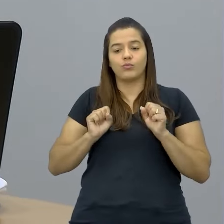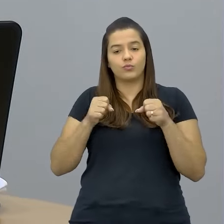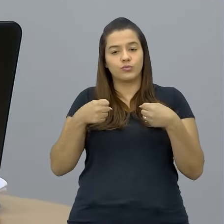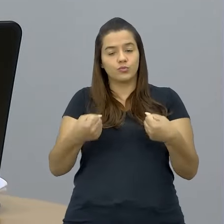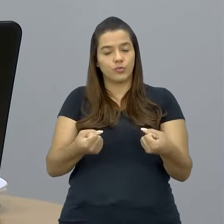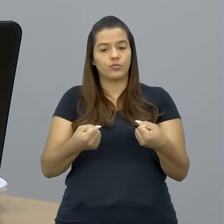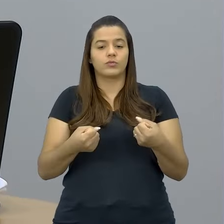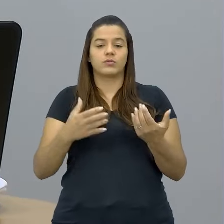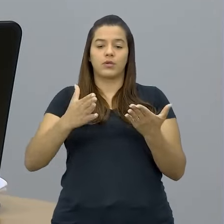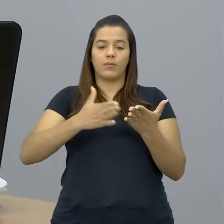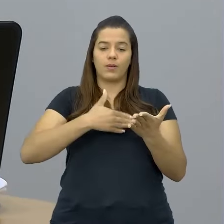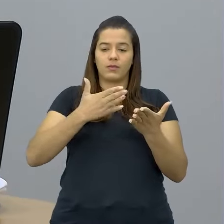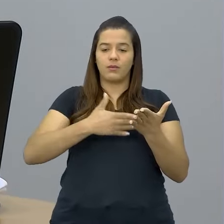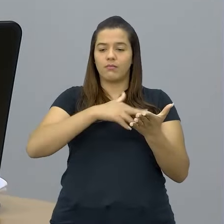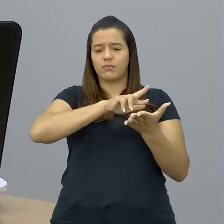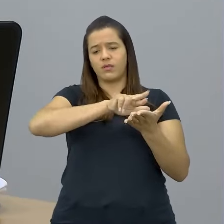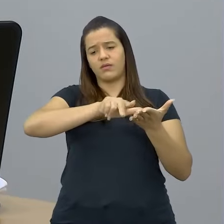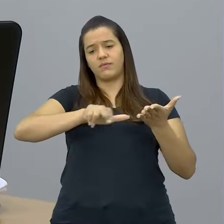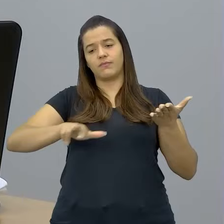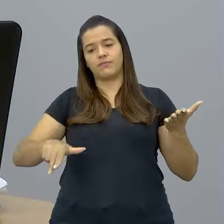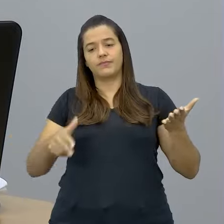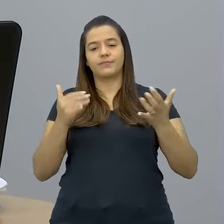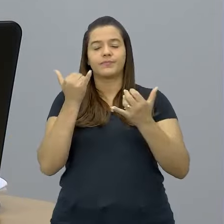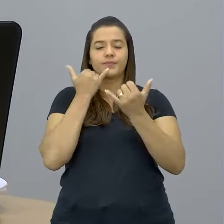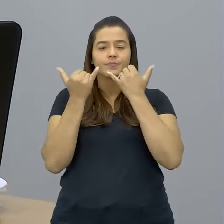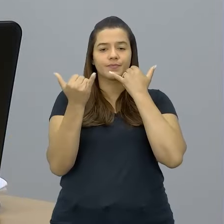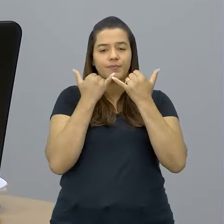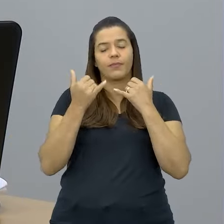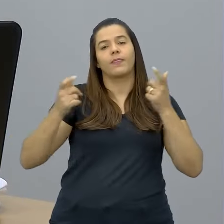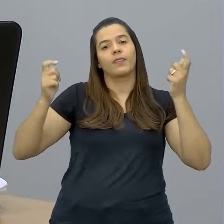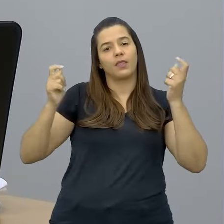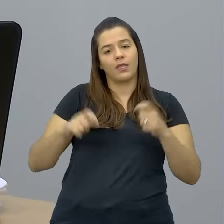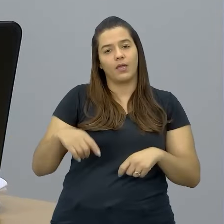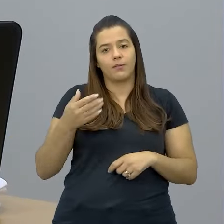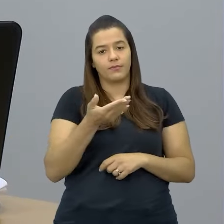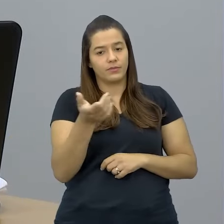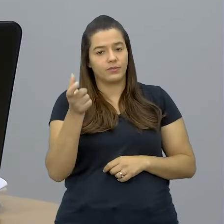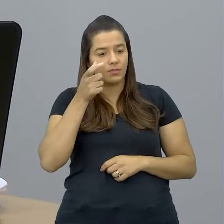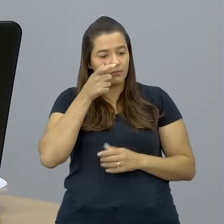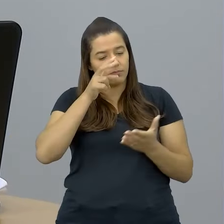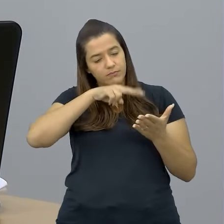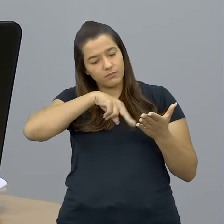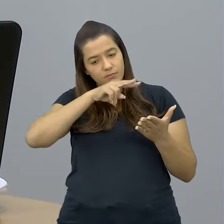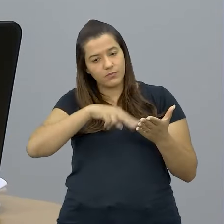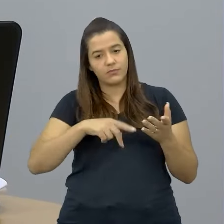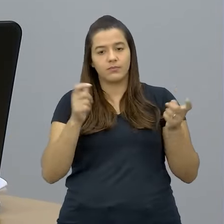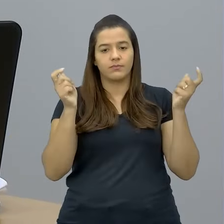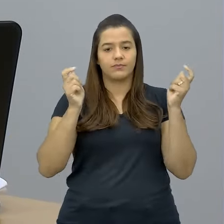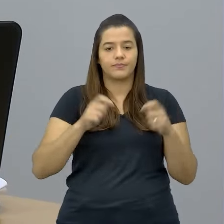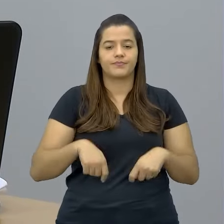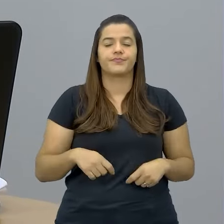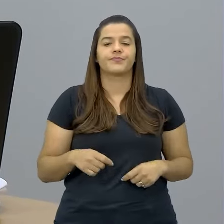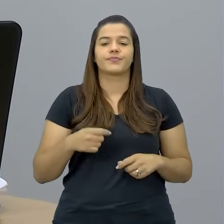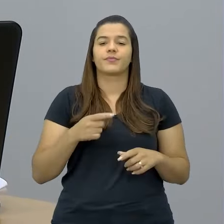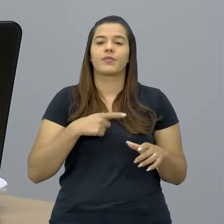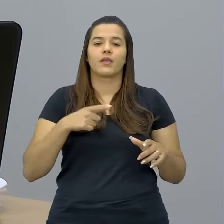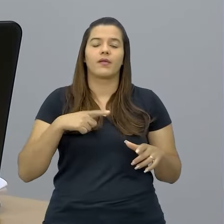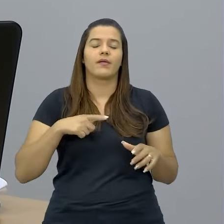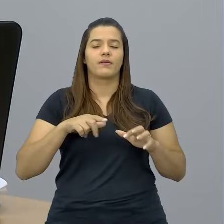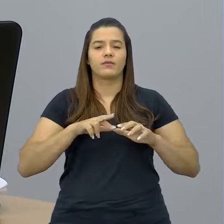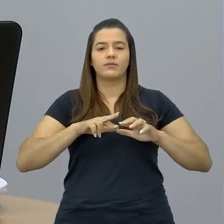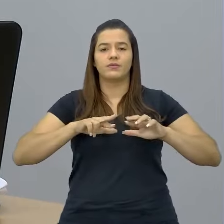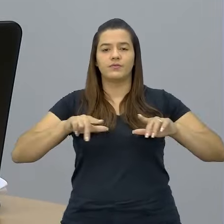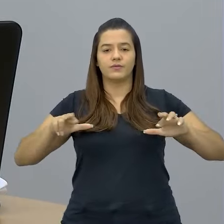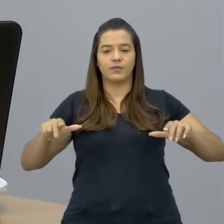tem várias informações sobre isso, então dá para você olhar, dá para você consultar. Em vários momentos